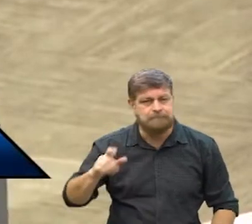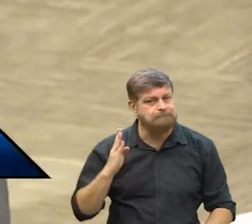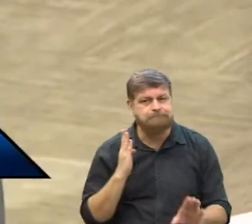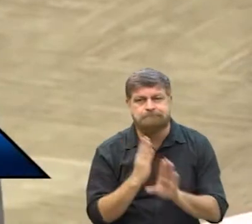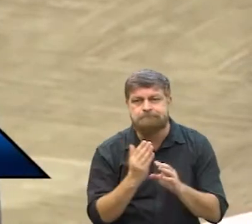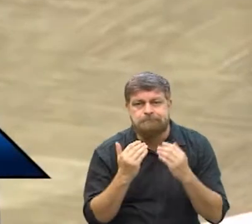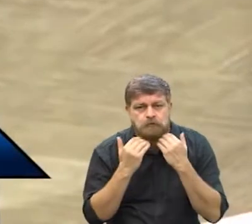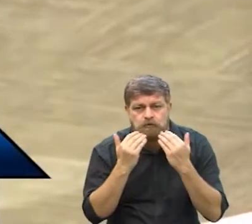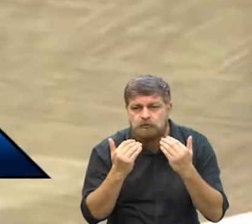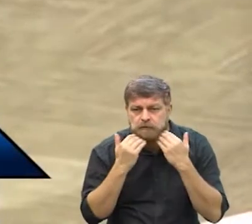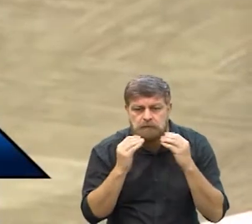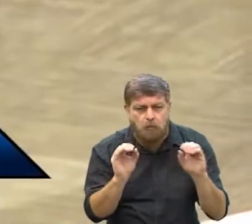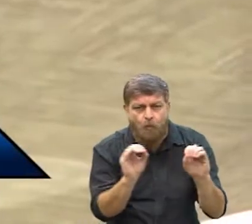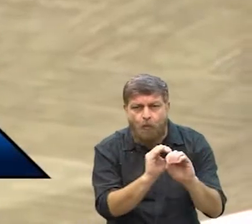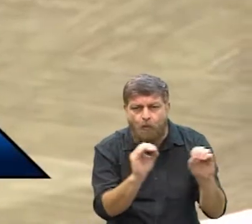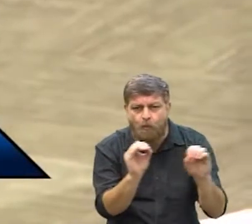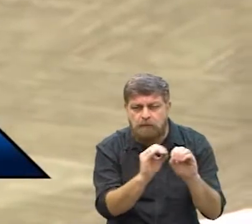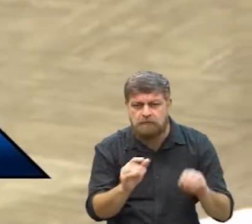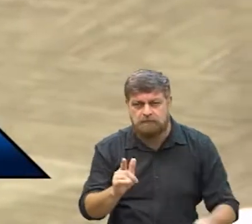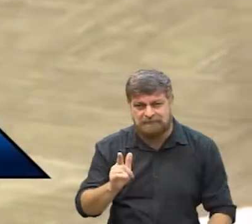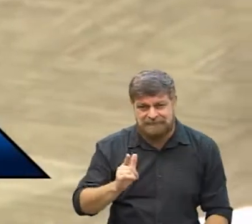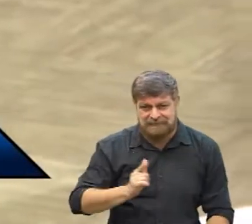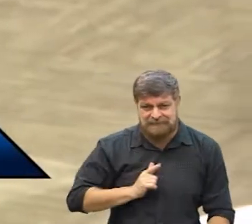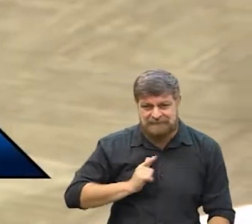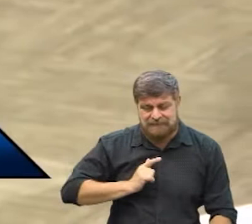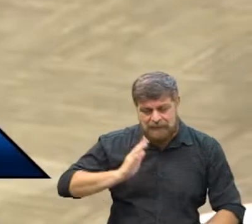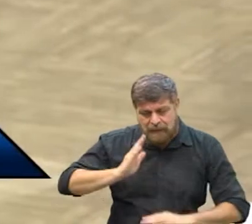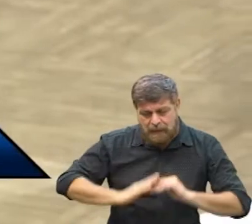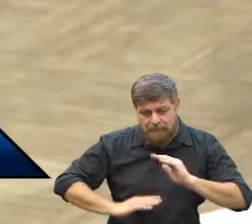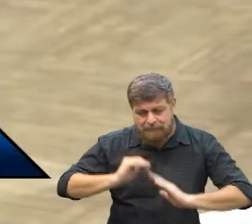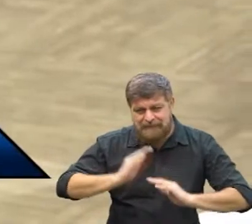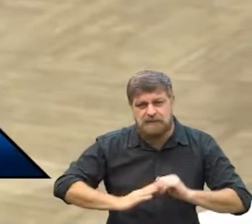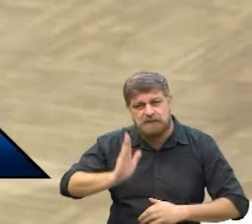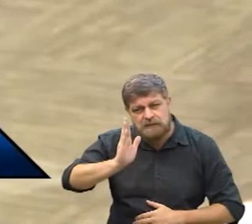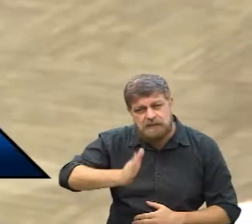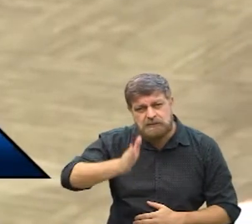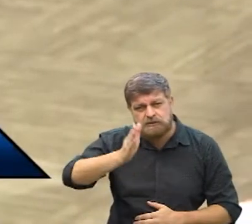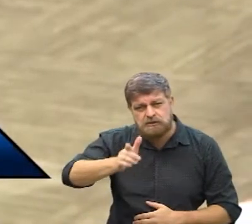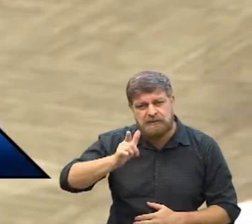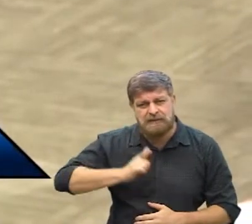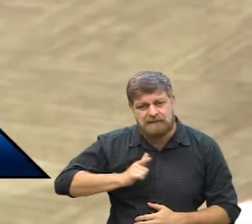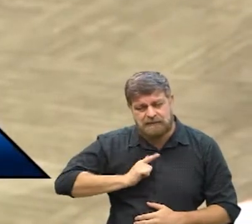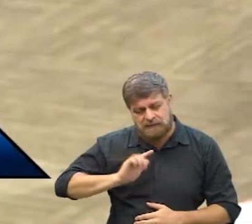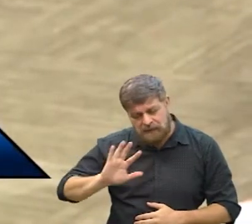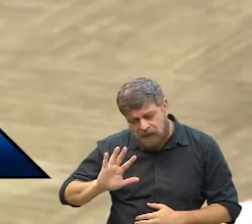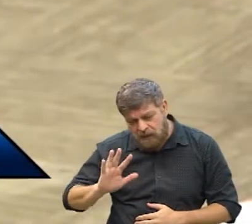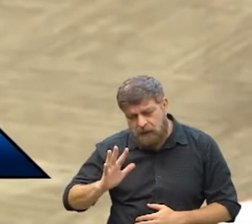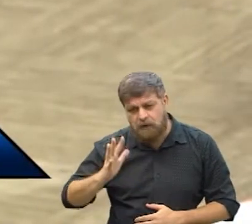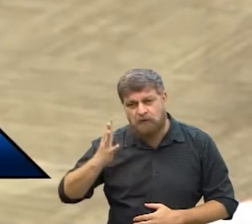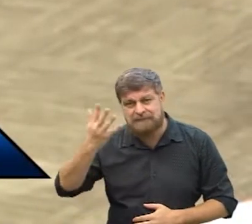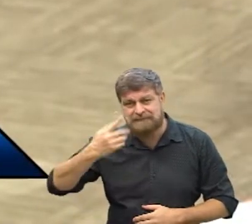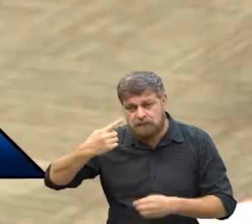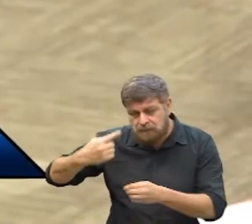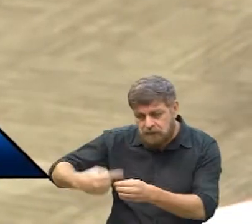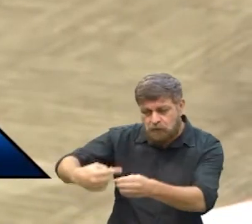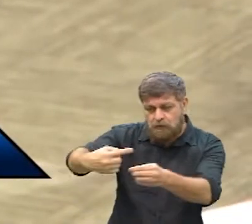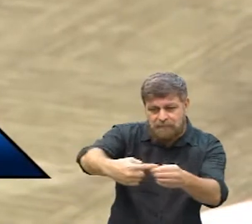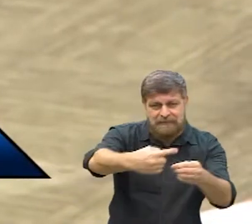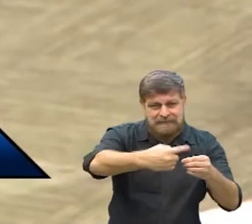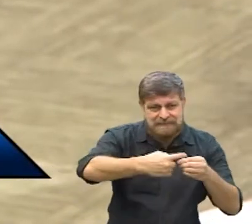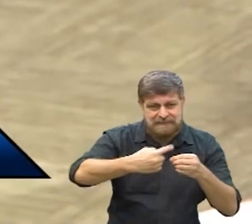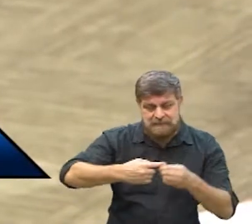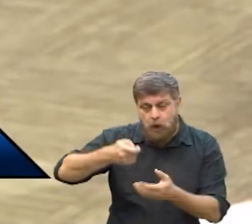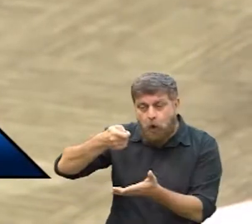pessoas não encontraram. Como tem sido prática já em alguns eventos, em algumas